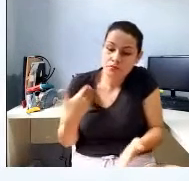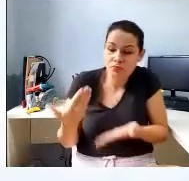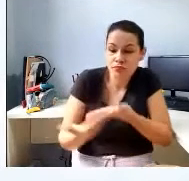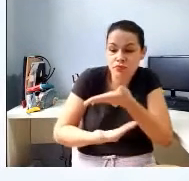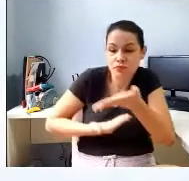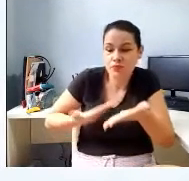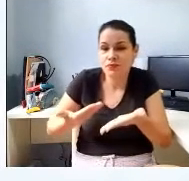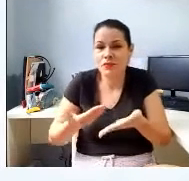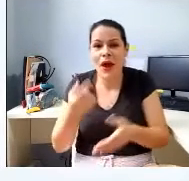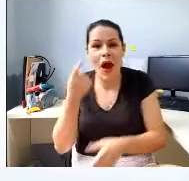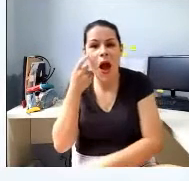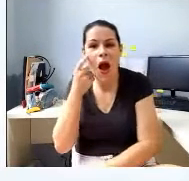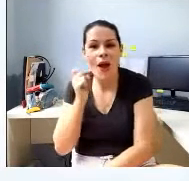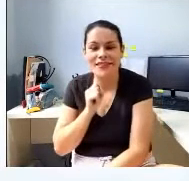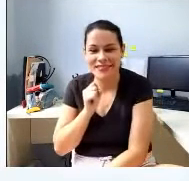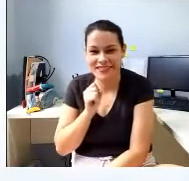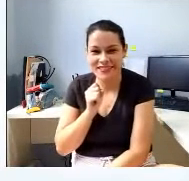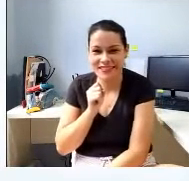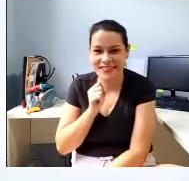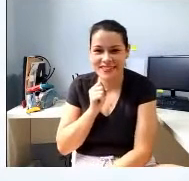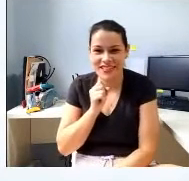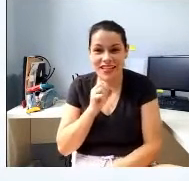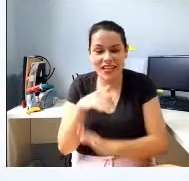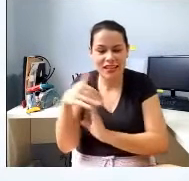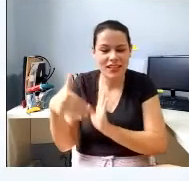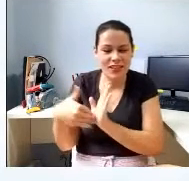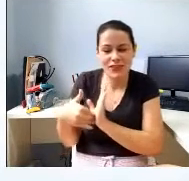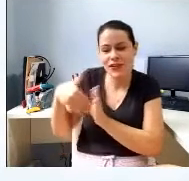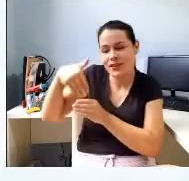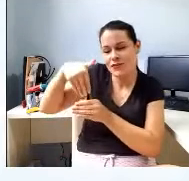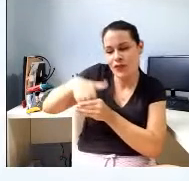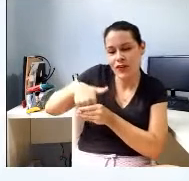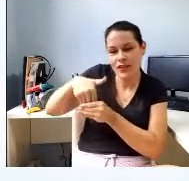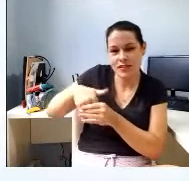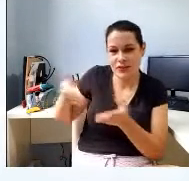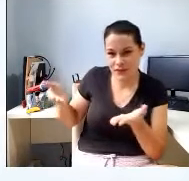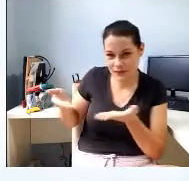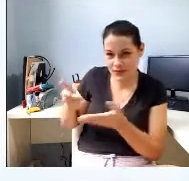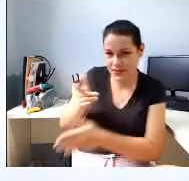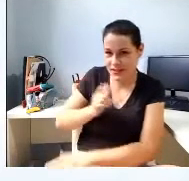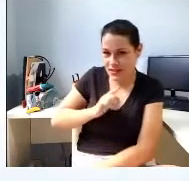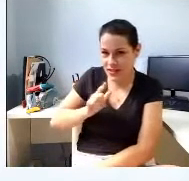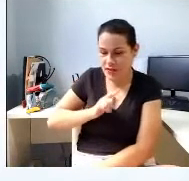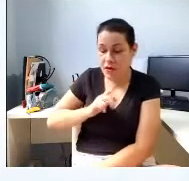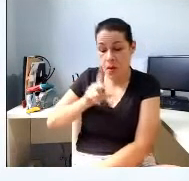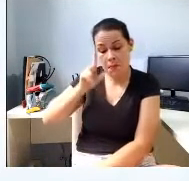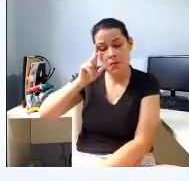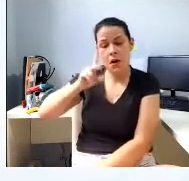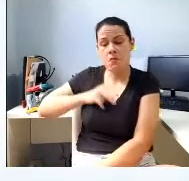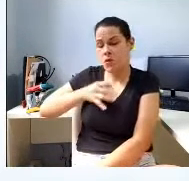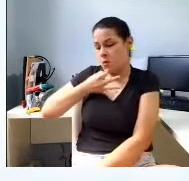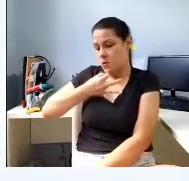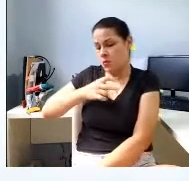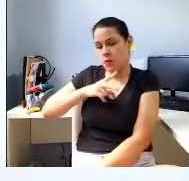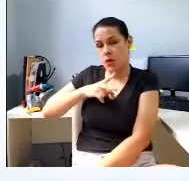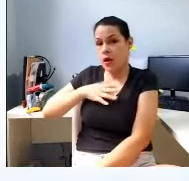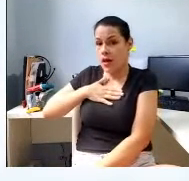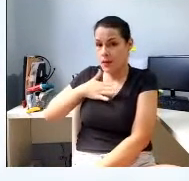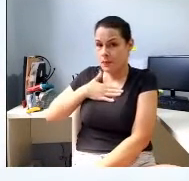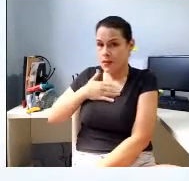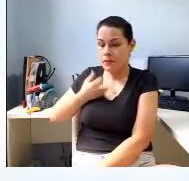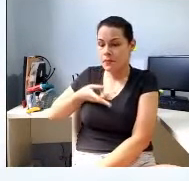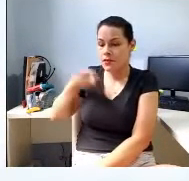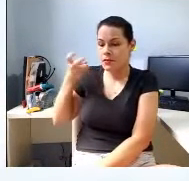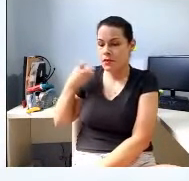tarde. É que essas eleições, para mim, pelos candidatos e pelos programas,